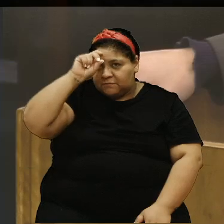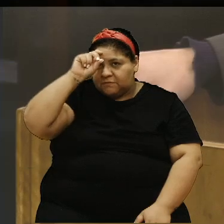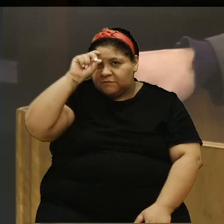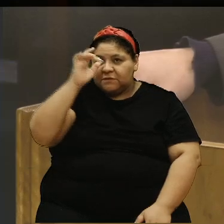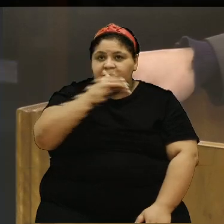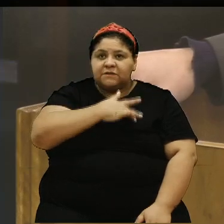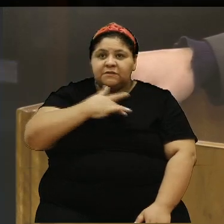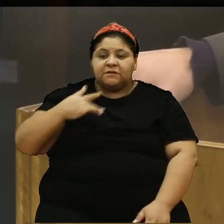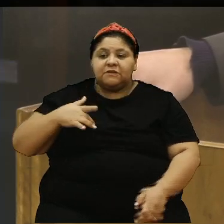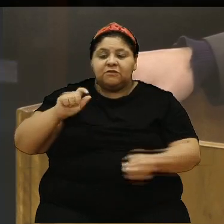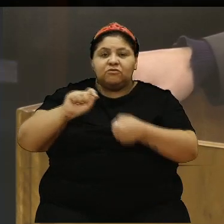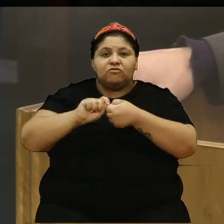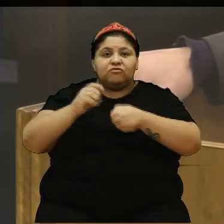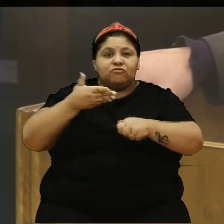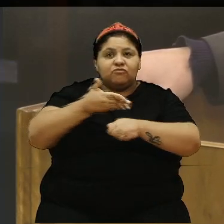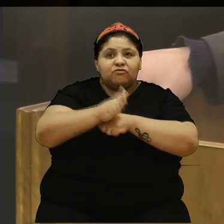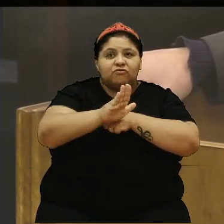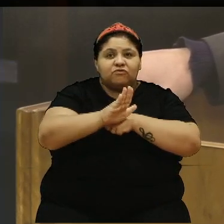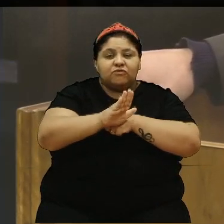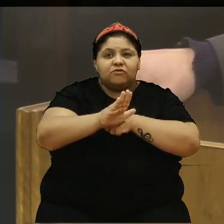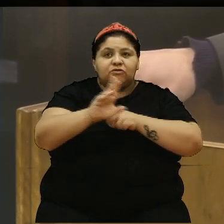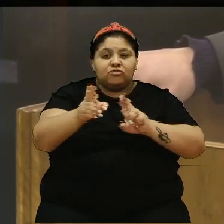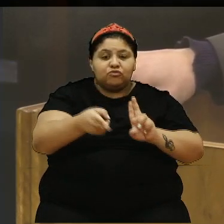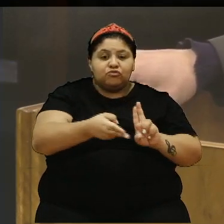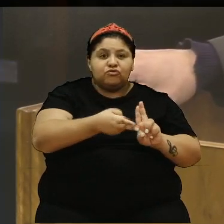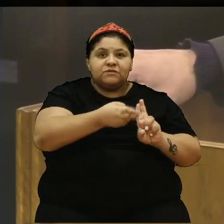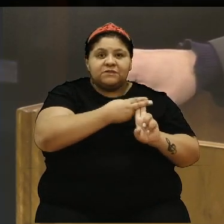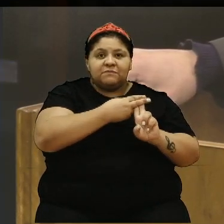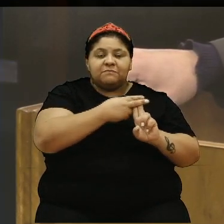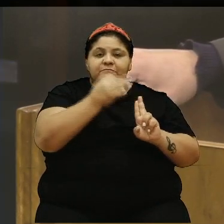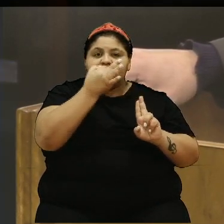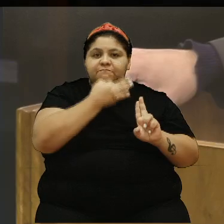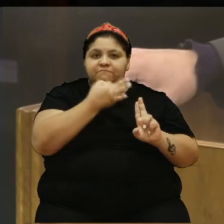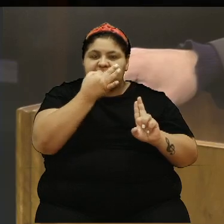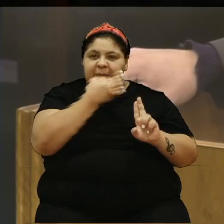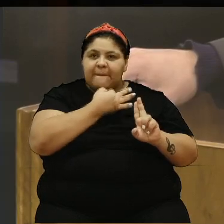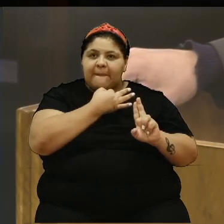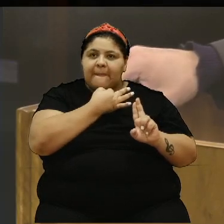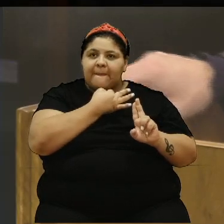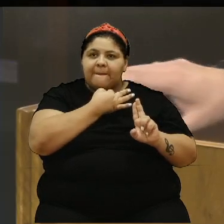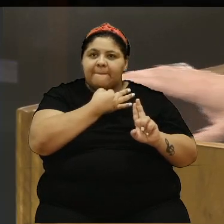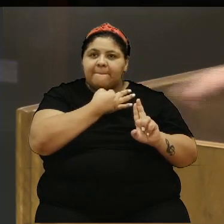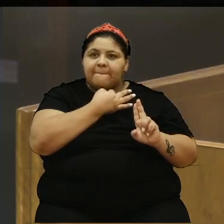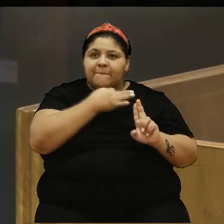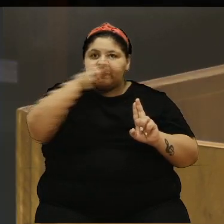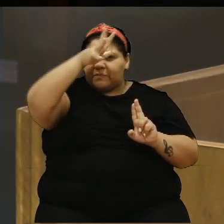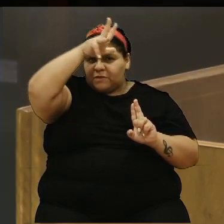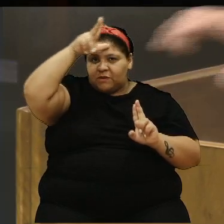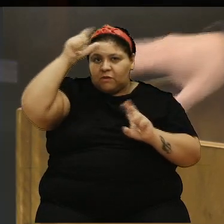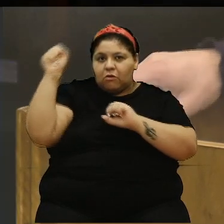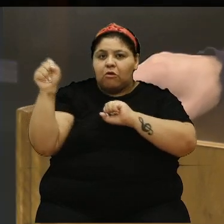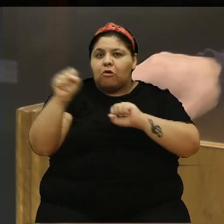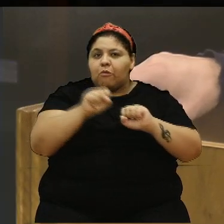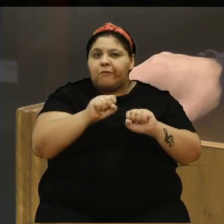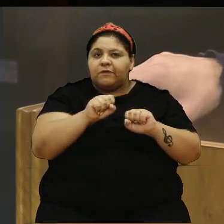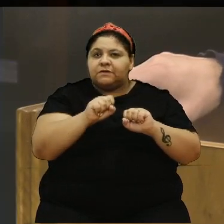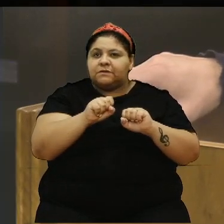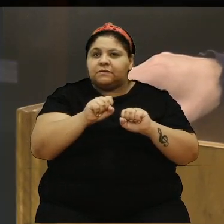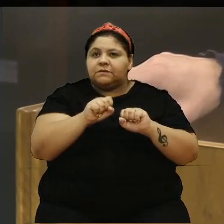Saúde fazer parte aí do Sistema Público de Saúde de Caxias do Sul, que o Executivo possa usufruir aí